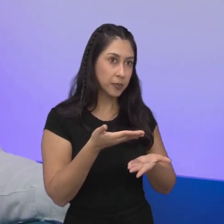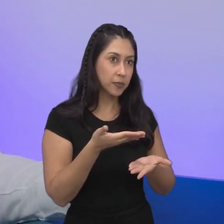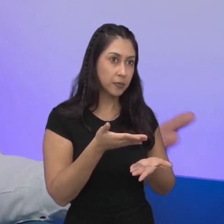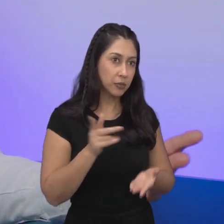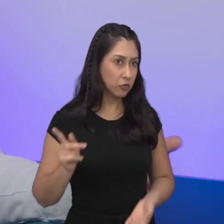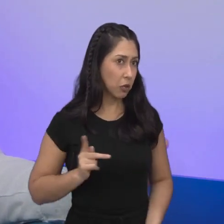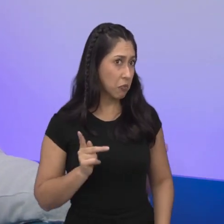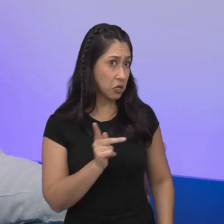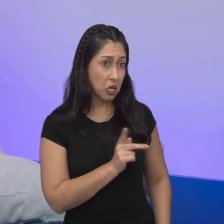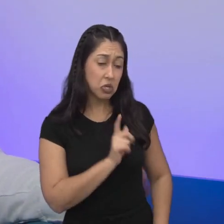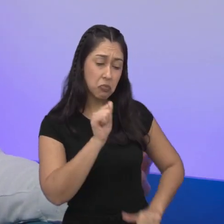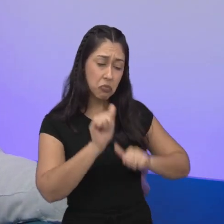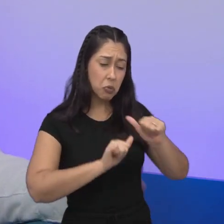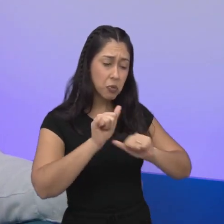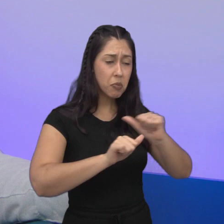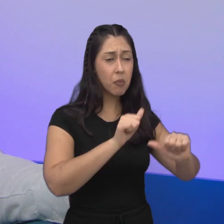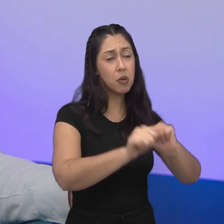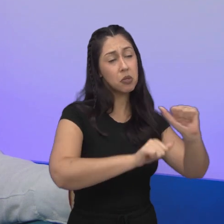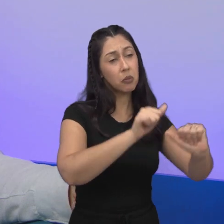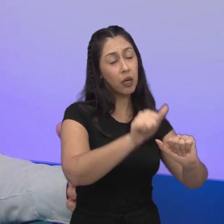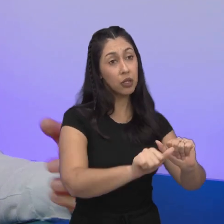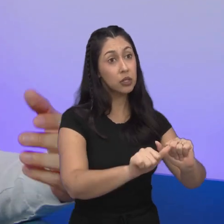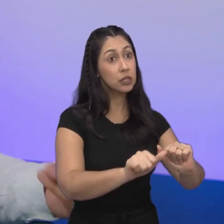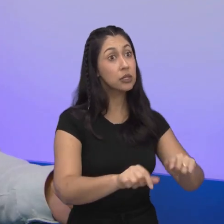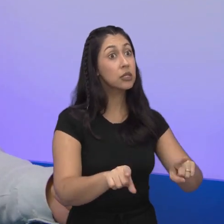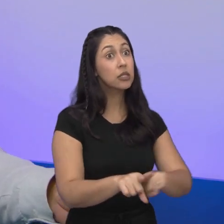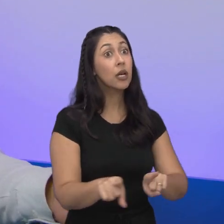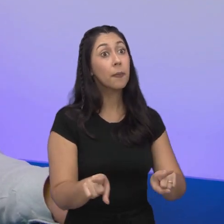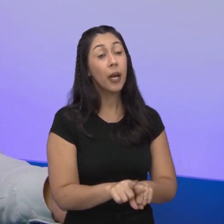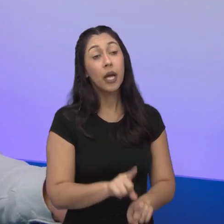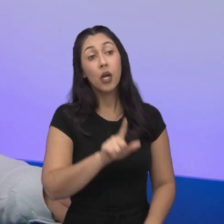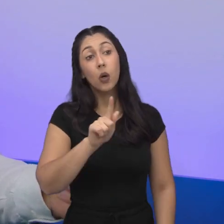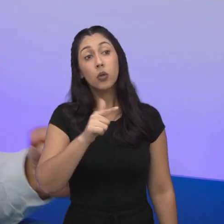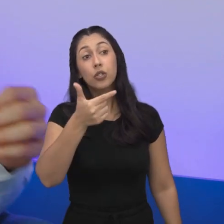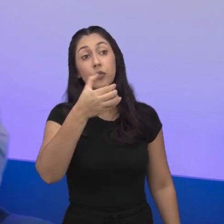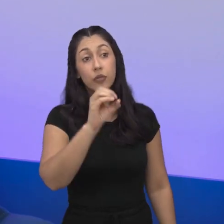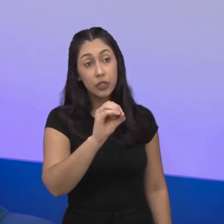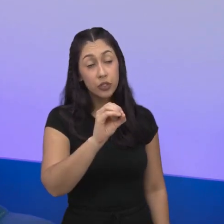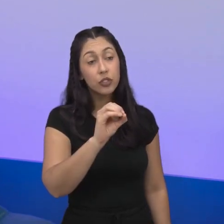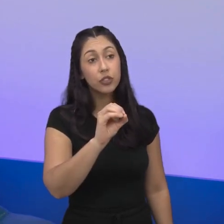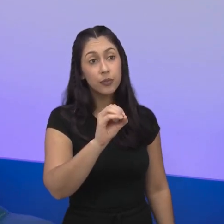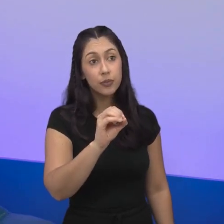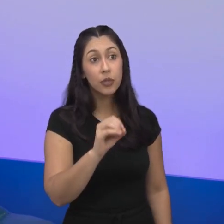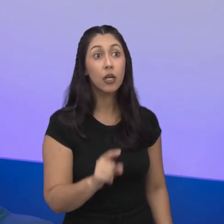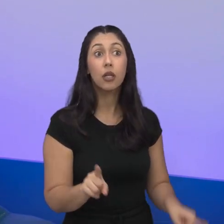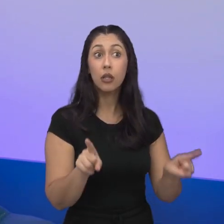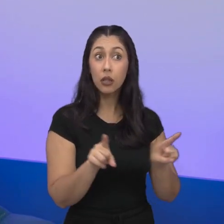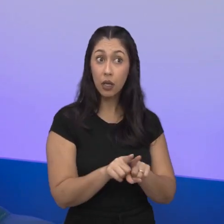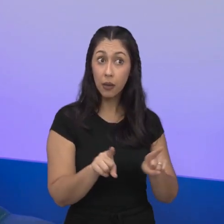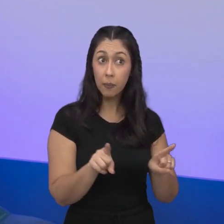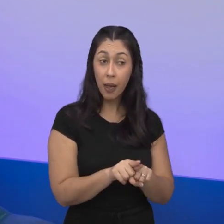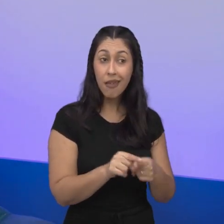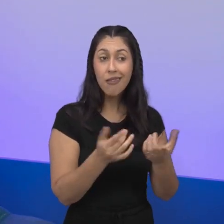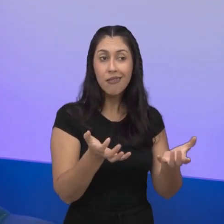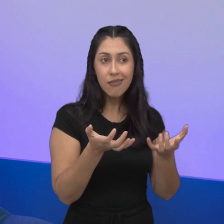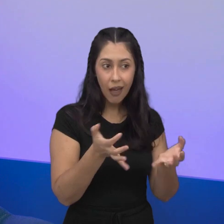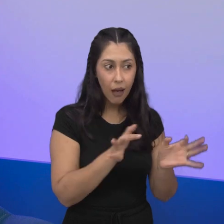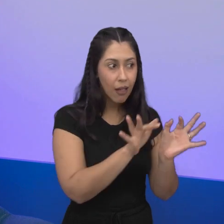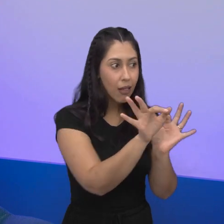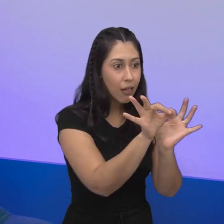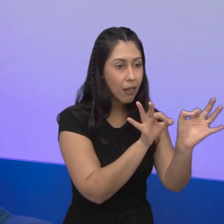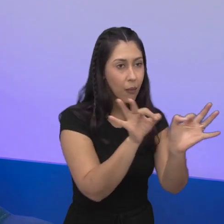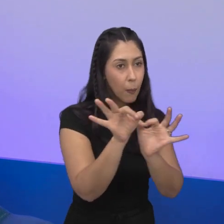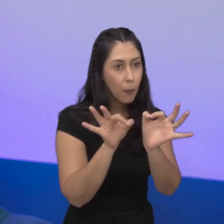presidência por vários países em cada ano. Uma das demandas do G20 também é uma